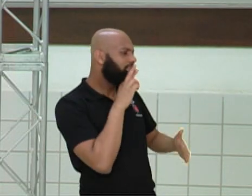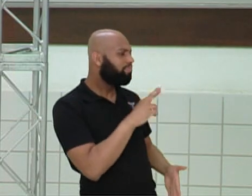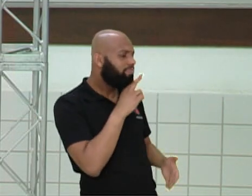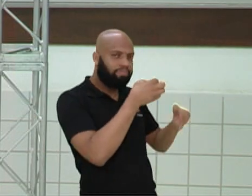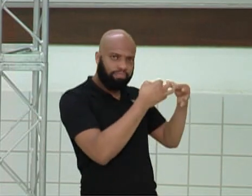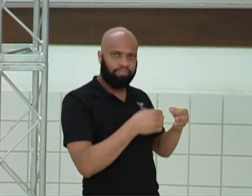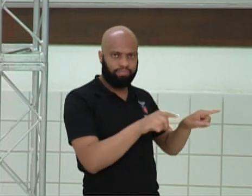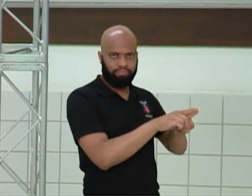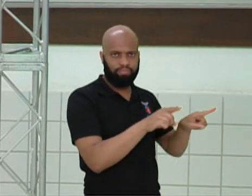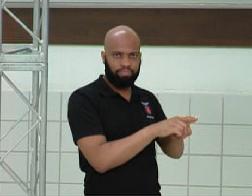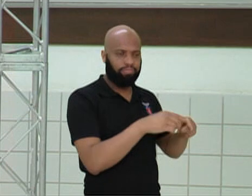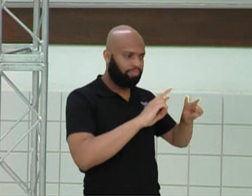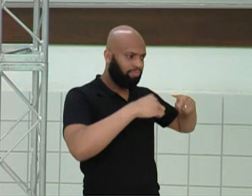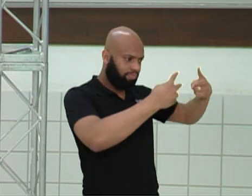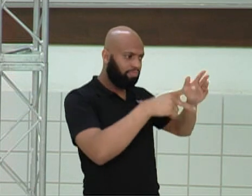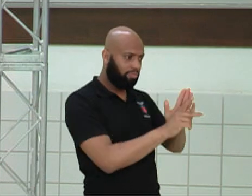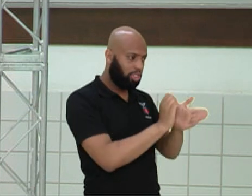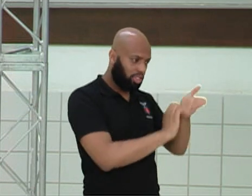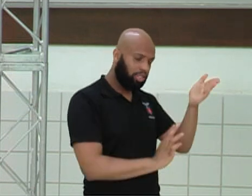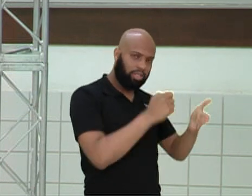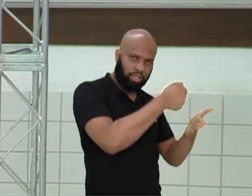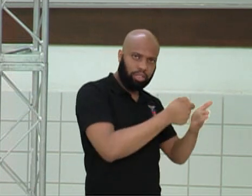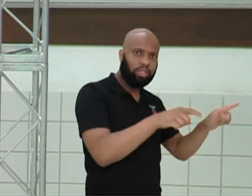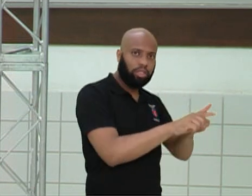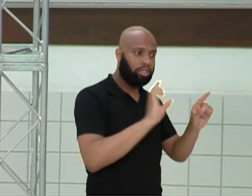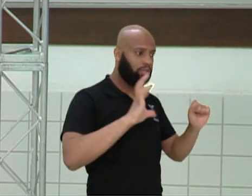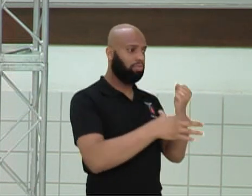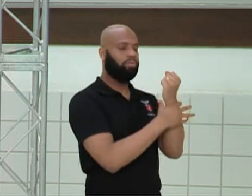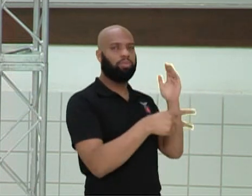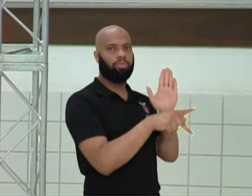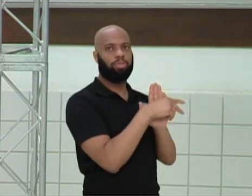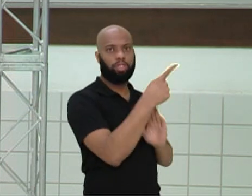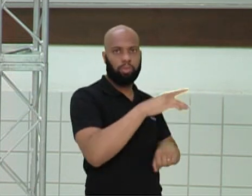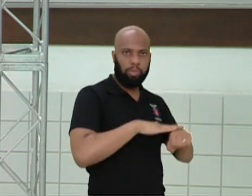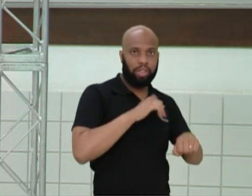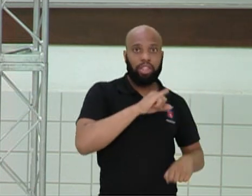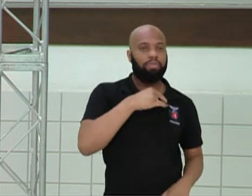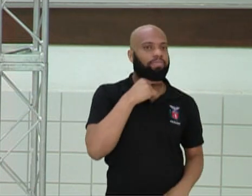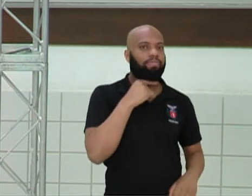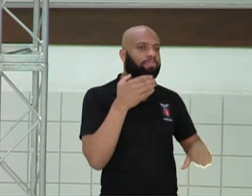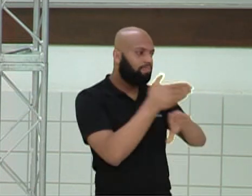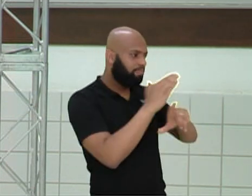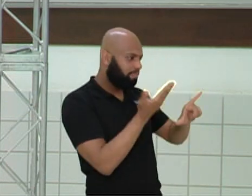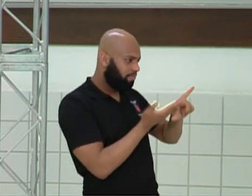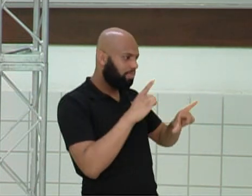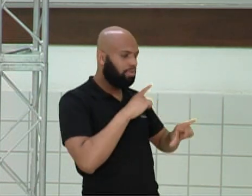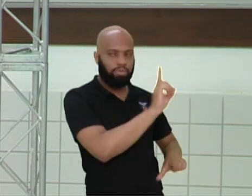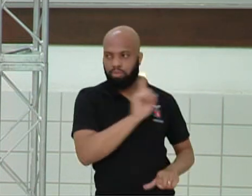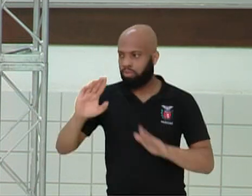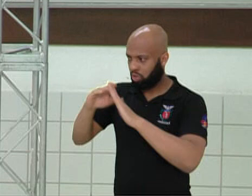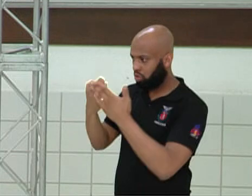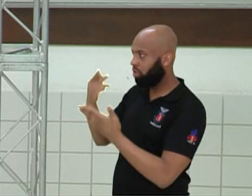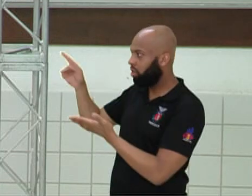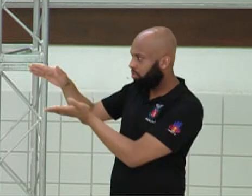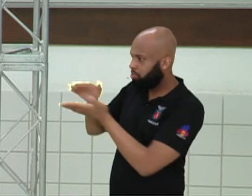né? Faça suas atividades para garantir a sua presença, e você que não tem acesso ao Classroom, entre em